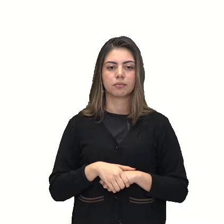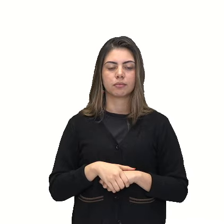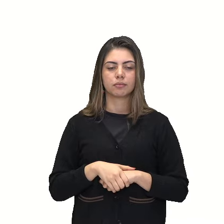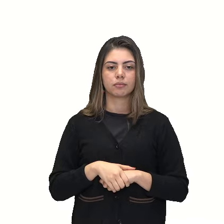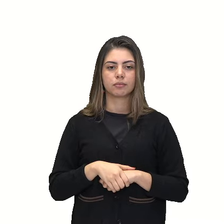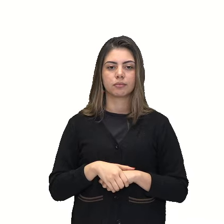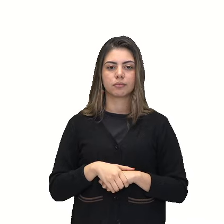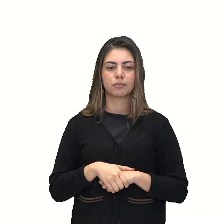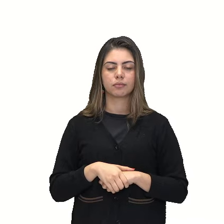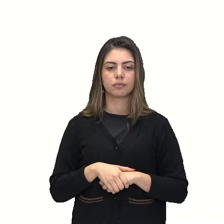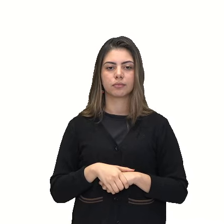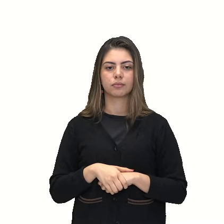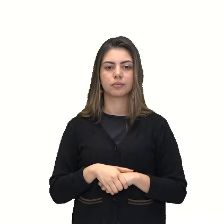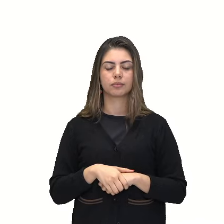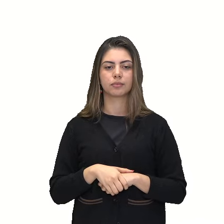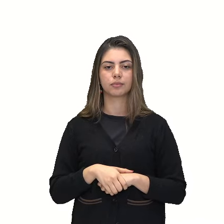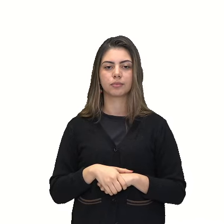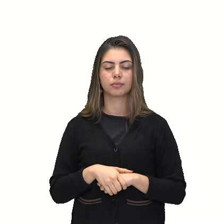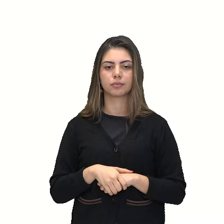não conseguiu